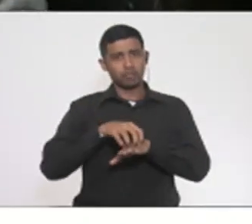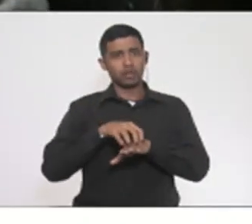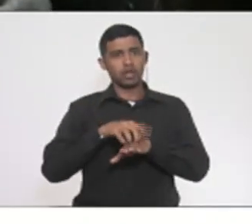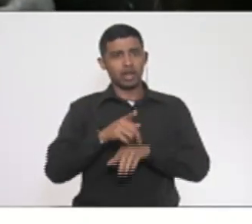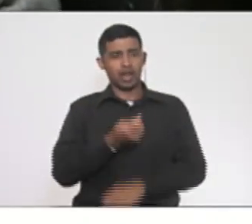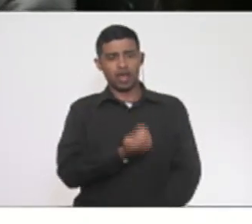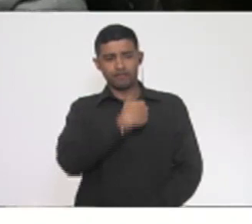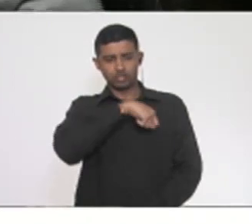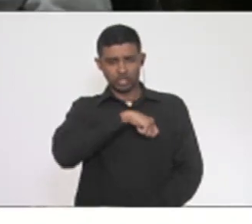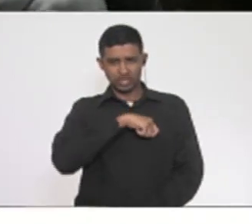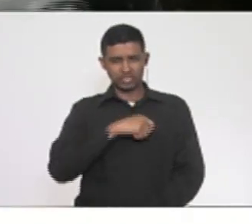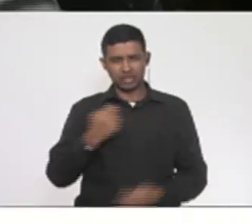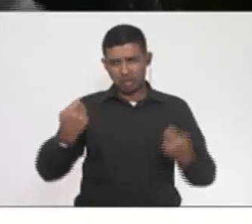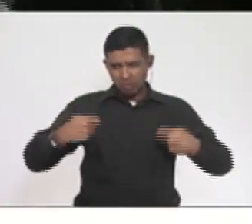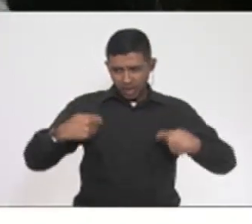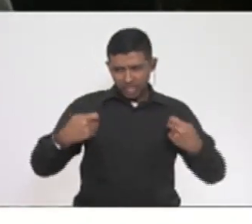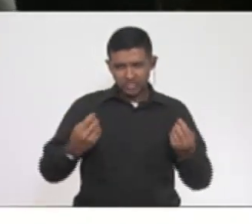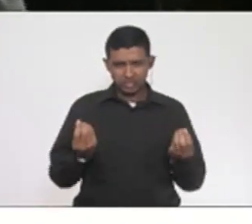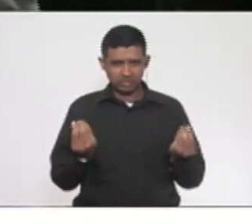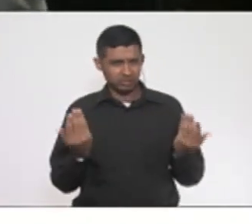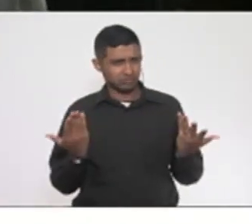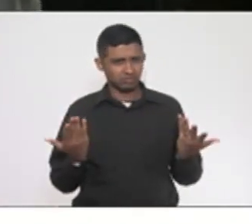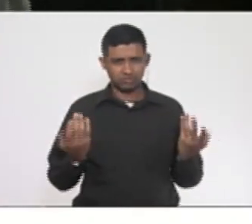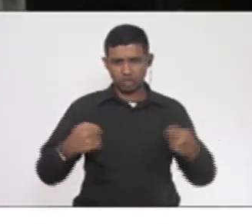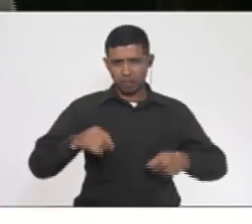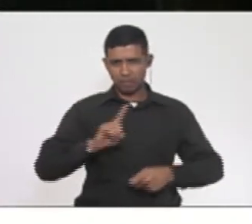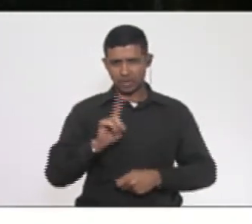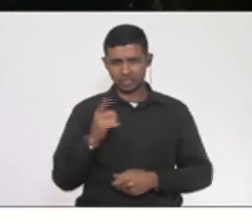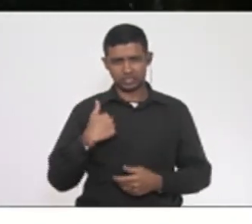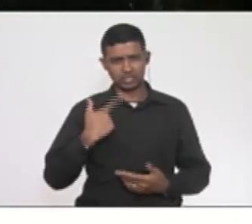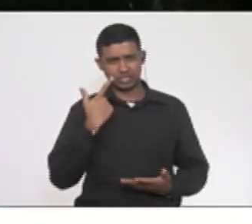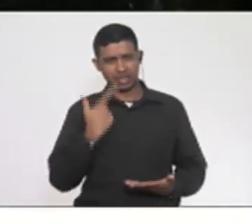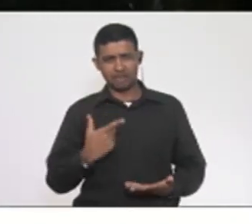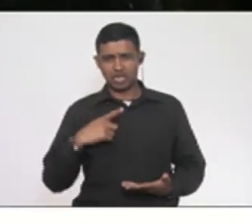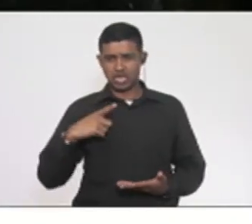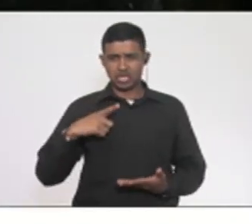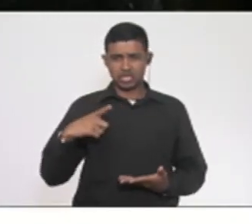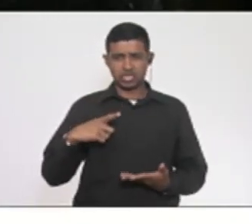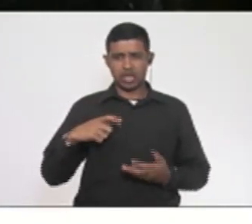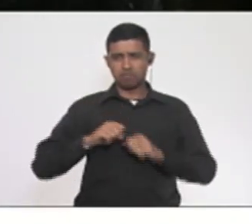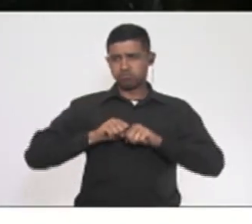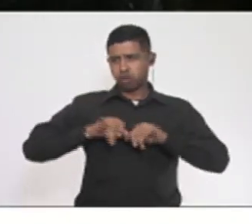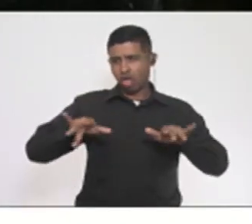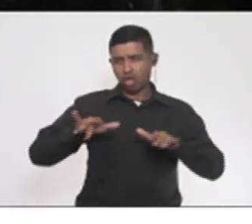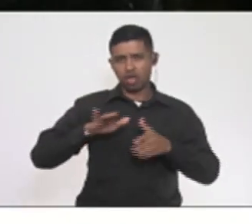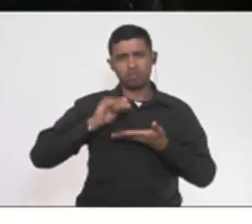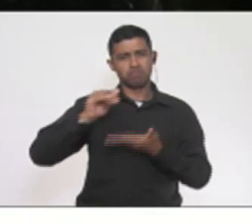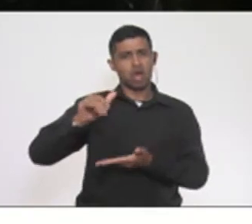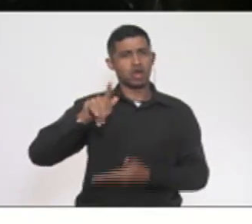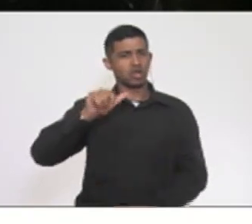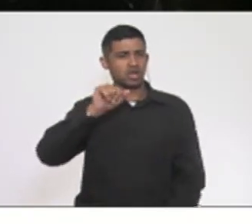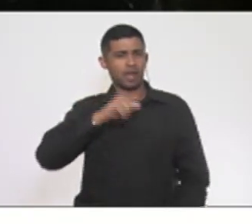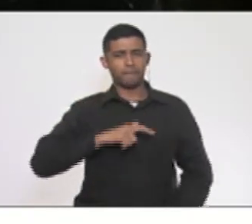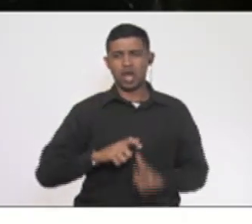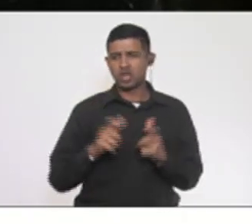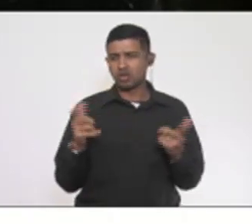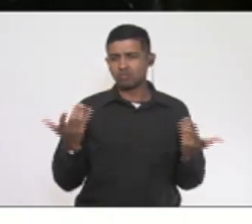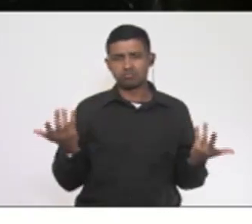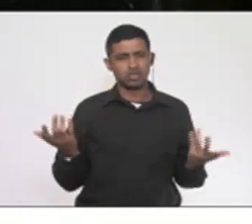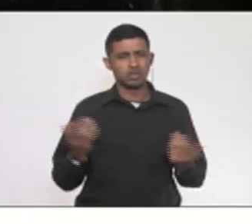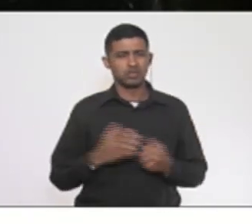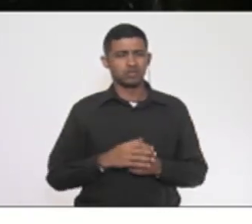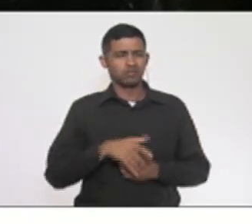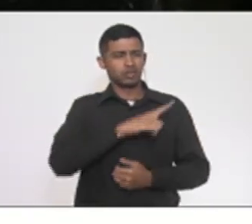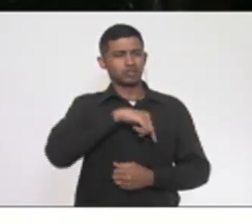cima não tem necessidade de ter um fornecimento de gás com um custo maior. E aí isso teve a